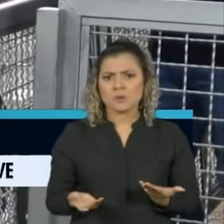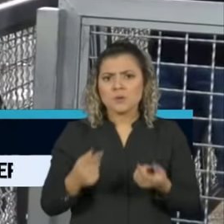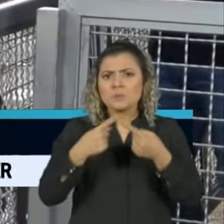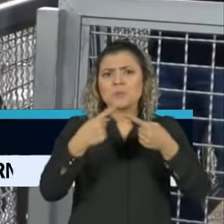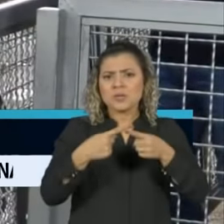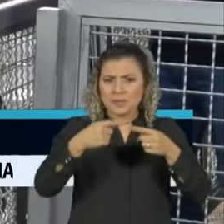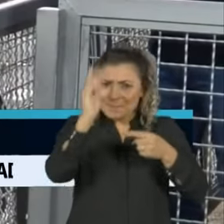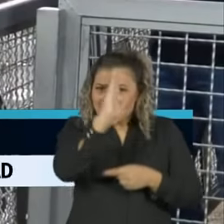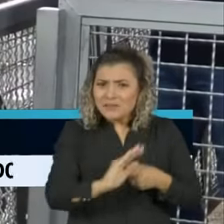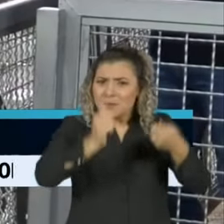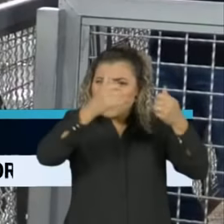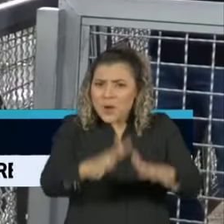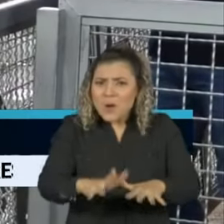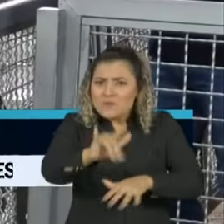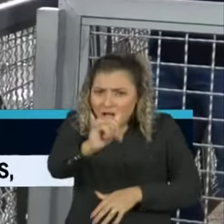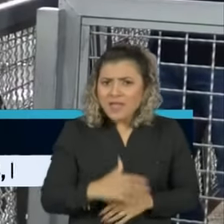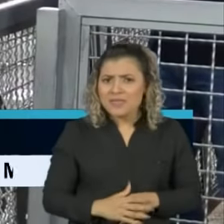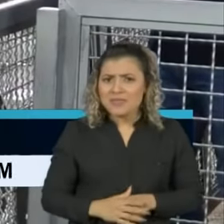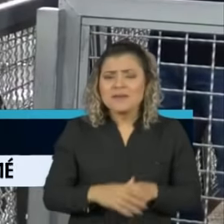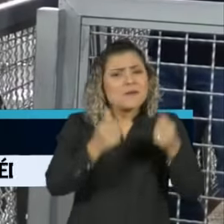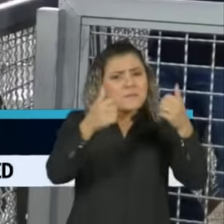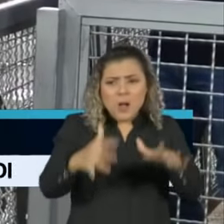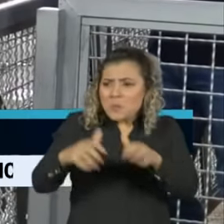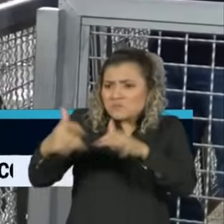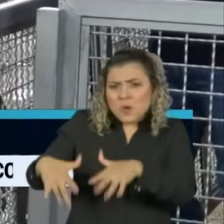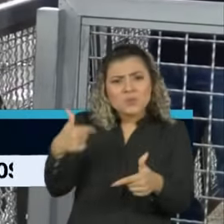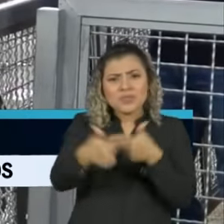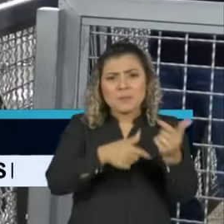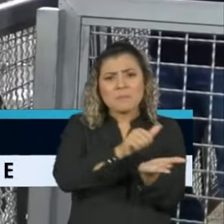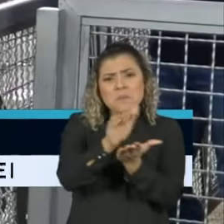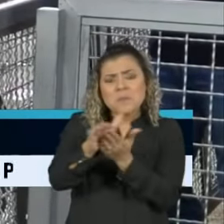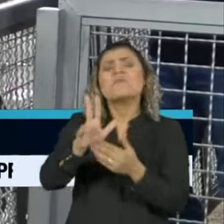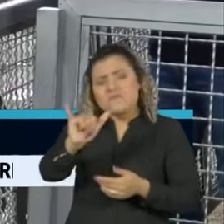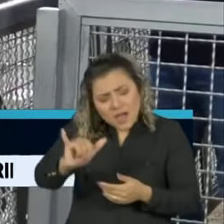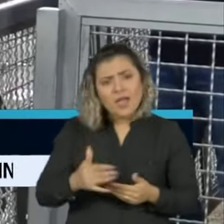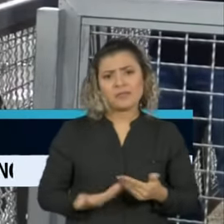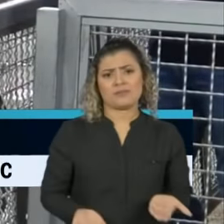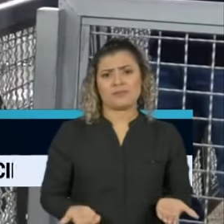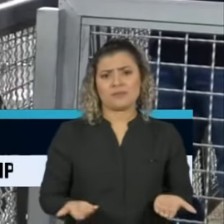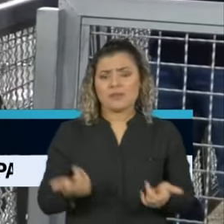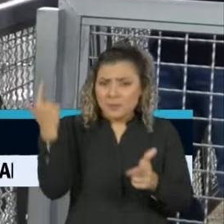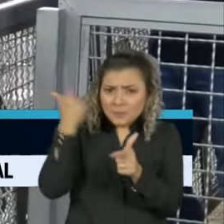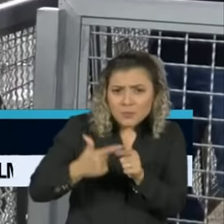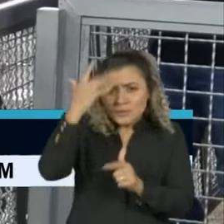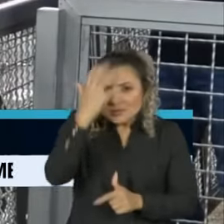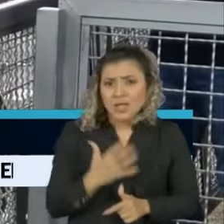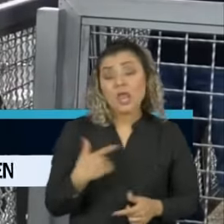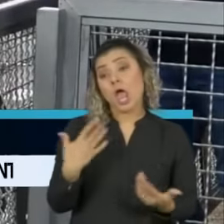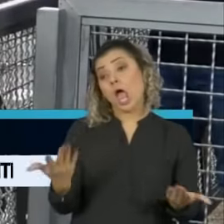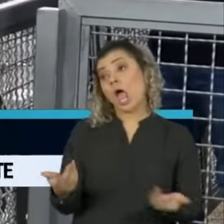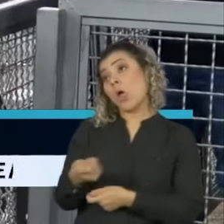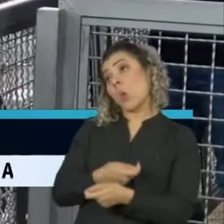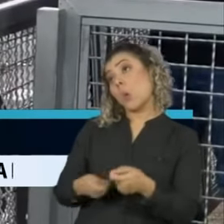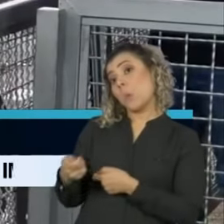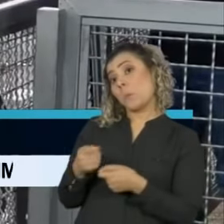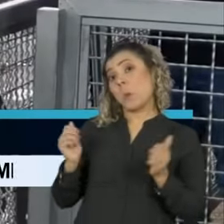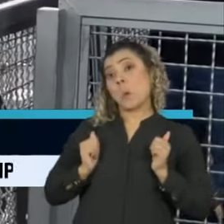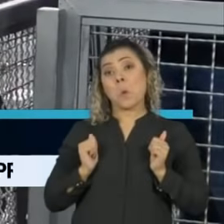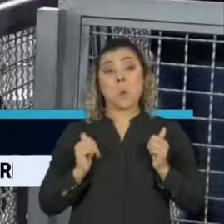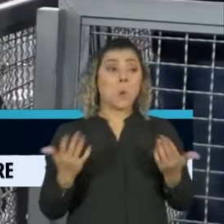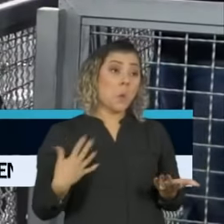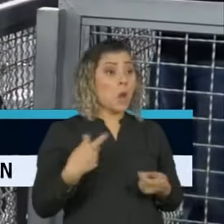arrebentando com o Brasil. Estão destruindo empregos. E aqueles caras que falam, a economia é